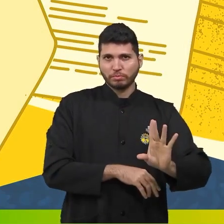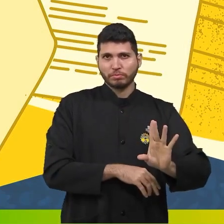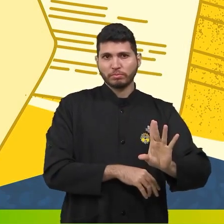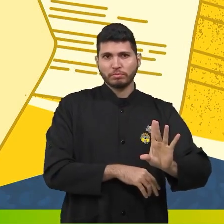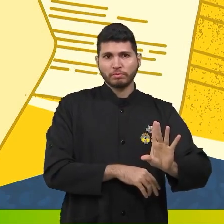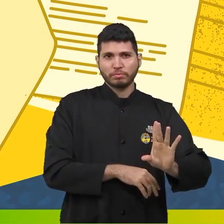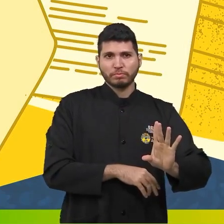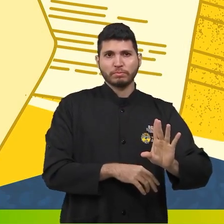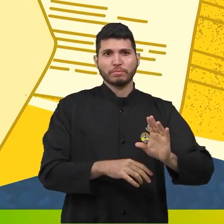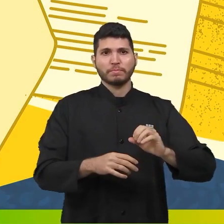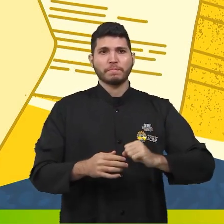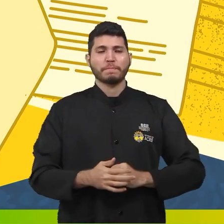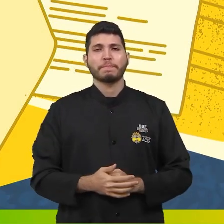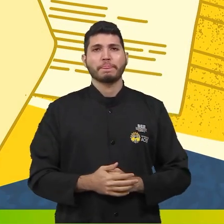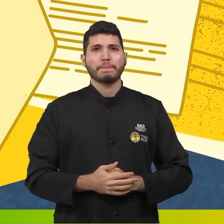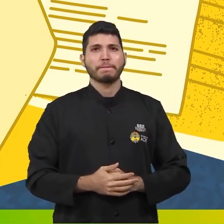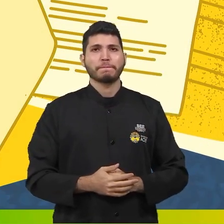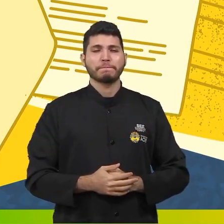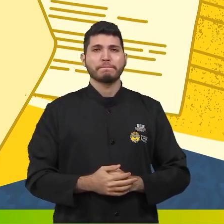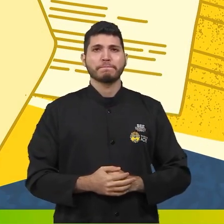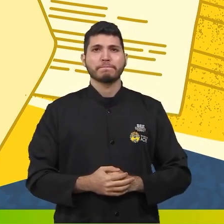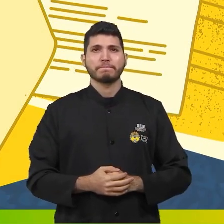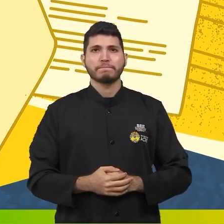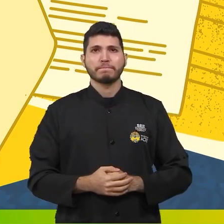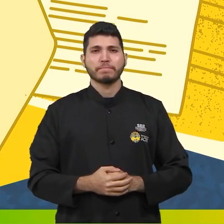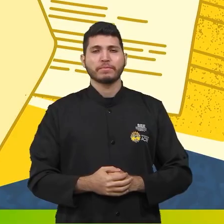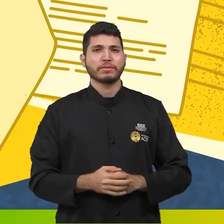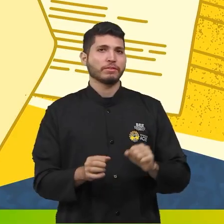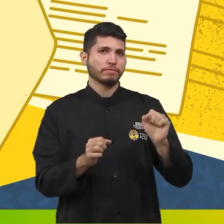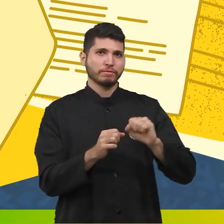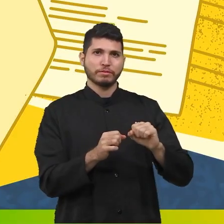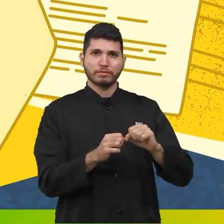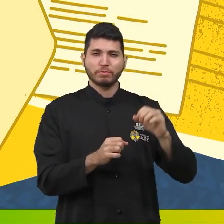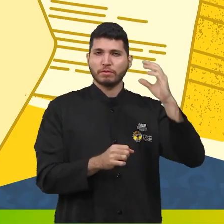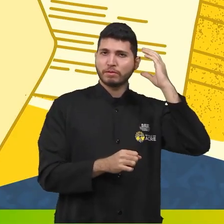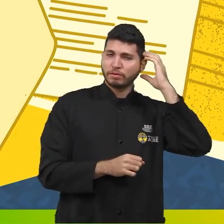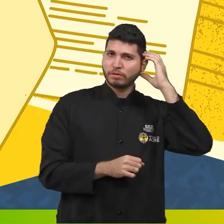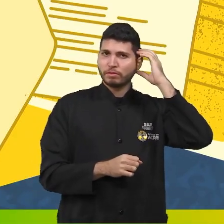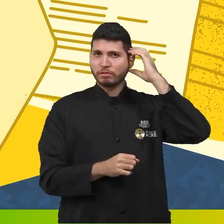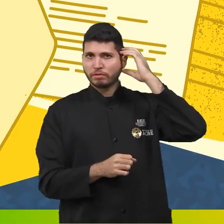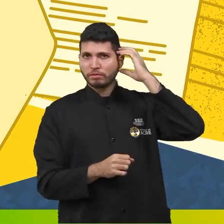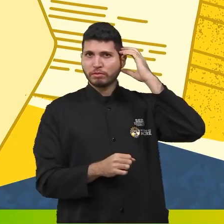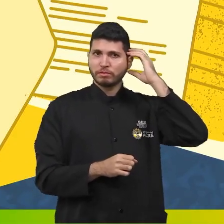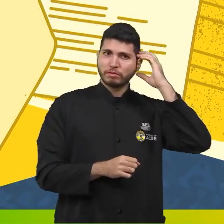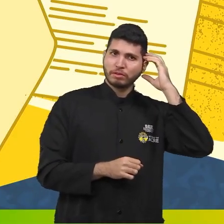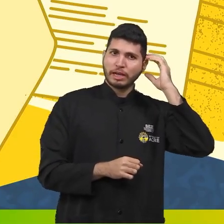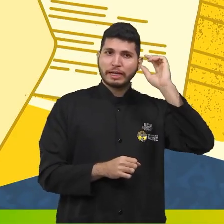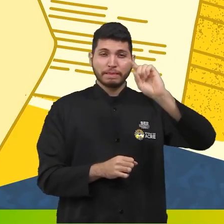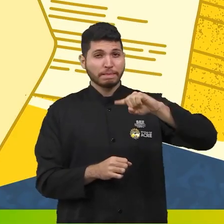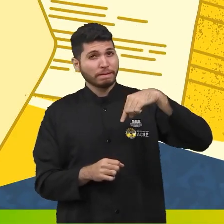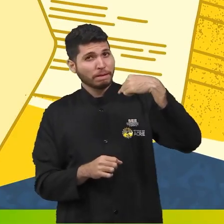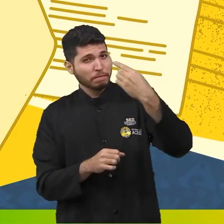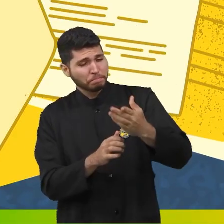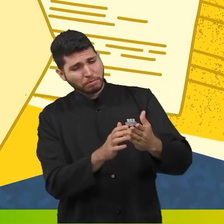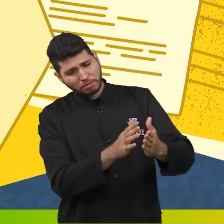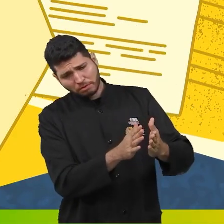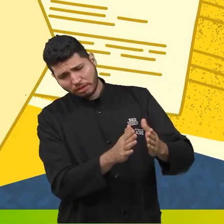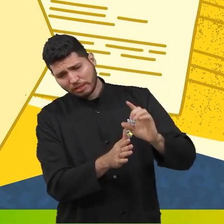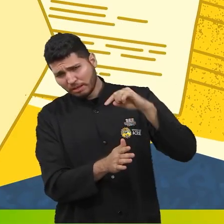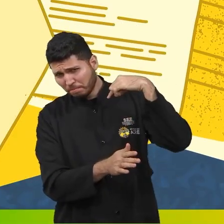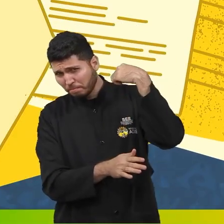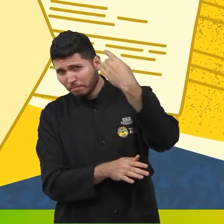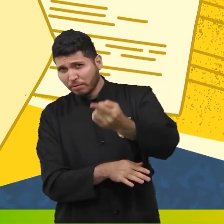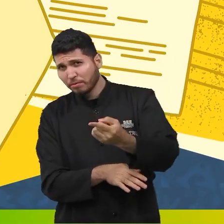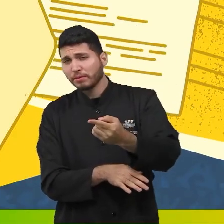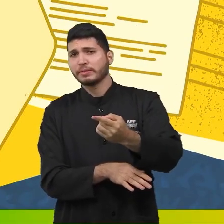Né? Esse formato que era feito somente pela rádio, ela vai para a TV com todos os elementos